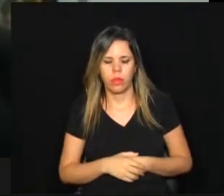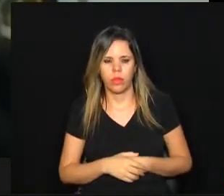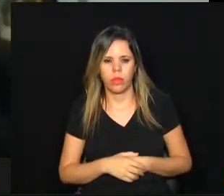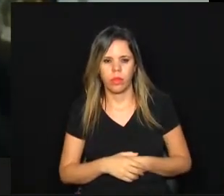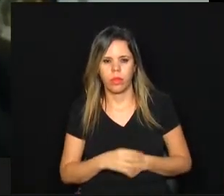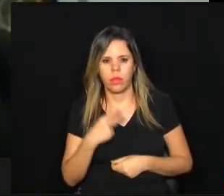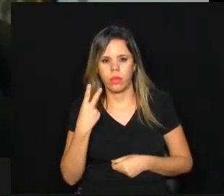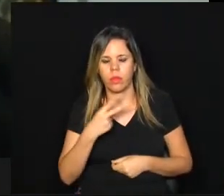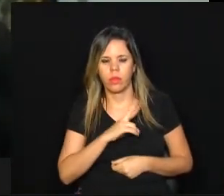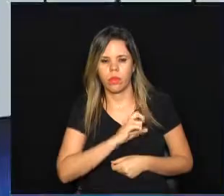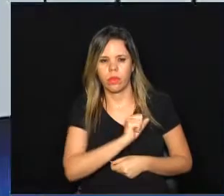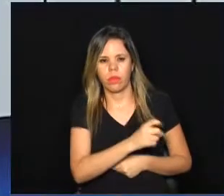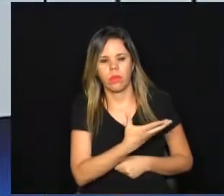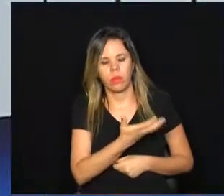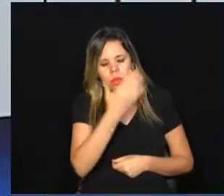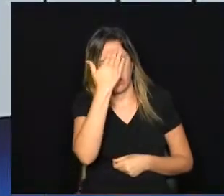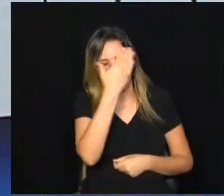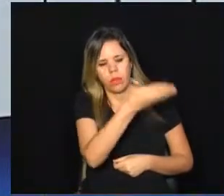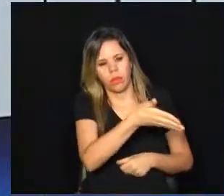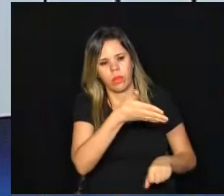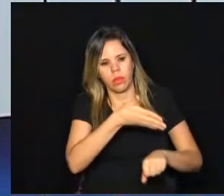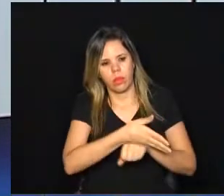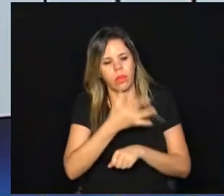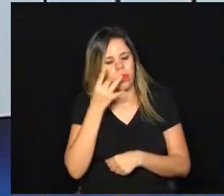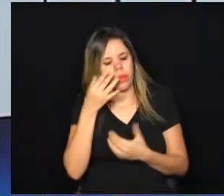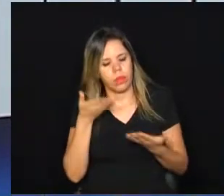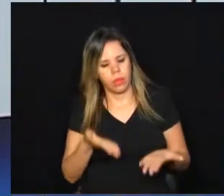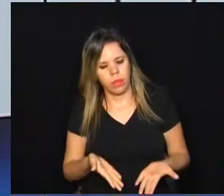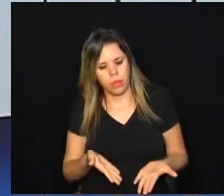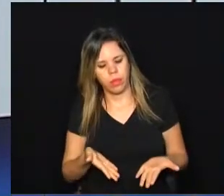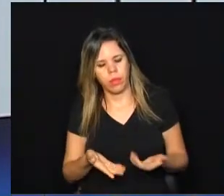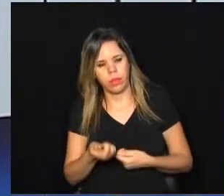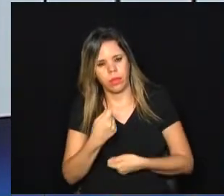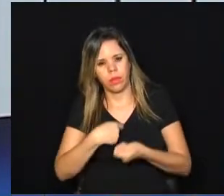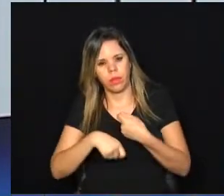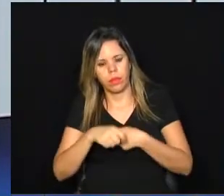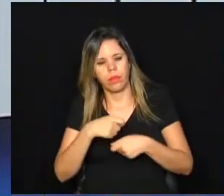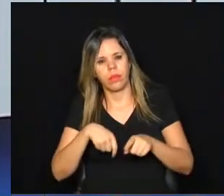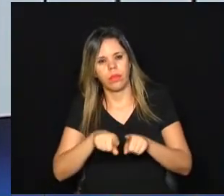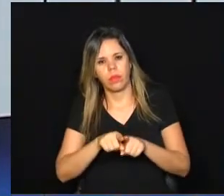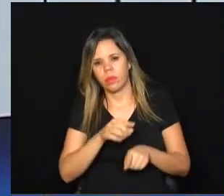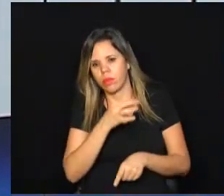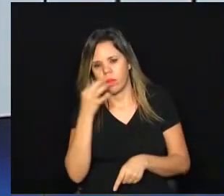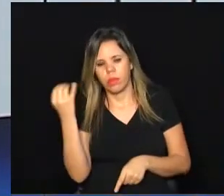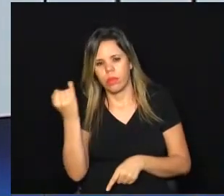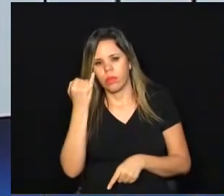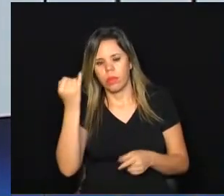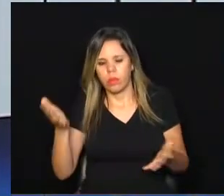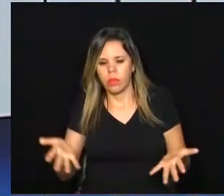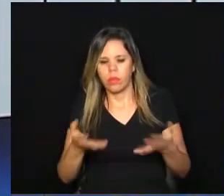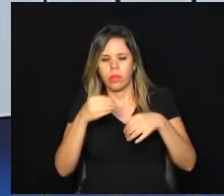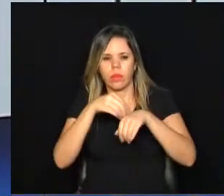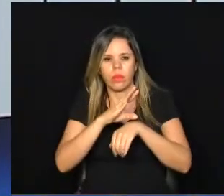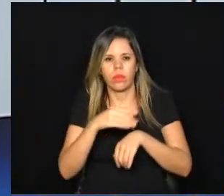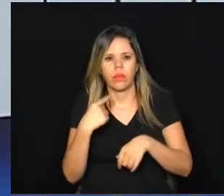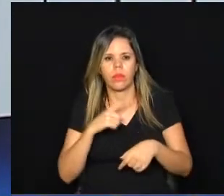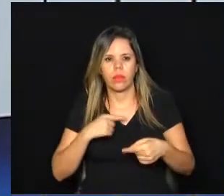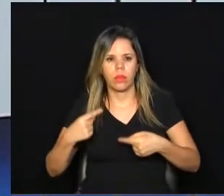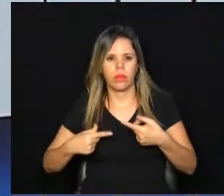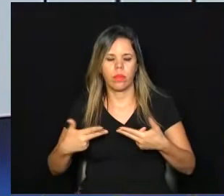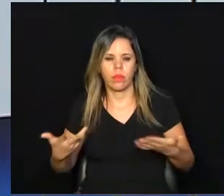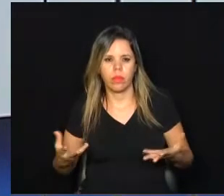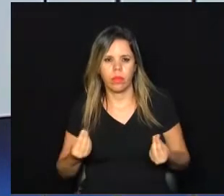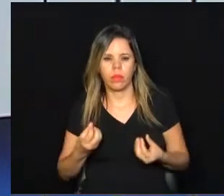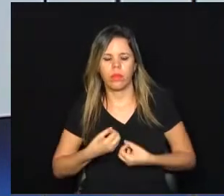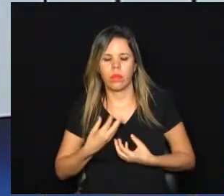Vereador Luiz Rossini, quero agradecer a sua presença aqui no Questão de Ordem. Acho que foi bastante enriquecedor o debate que nós tivemos, com